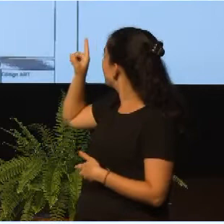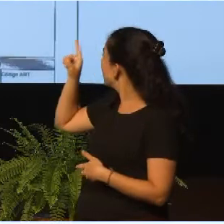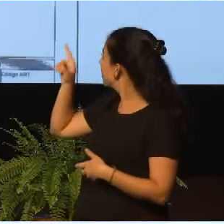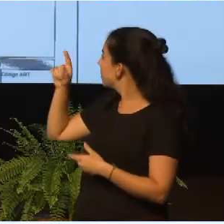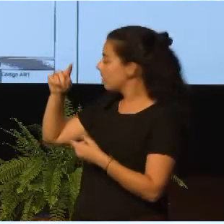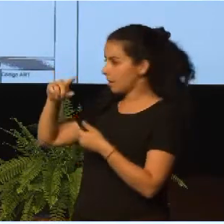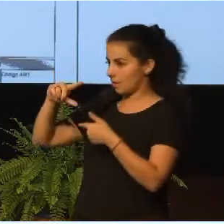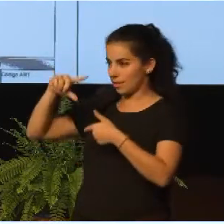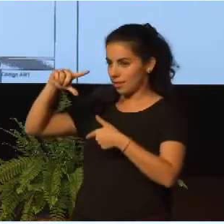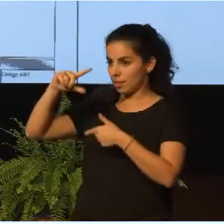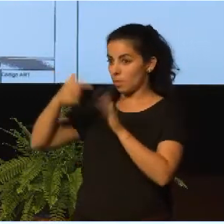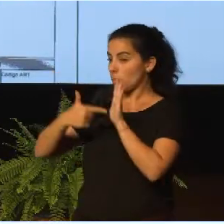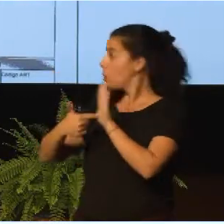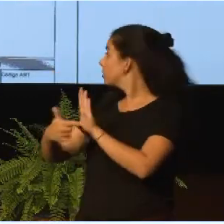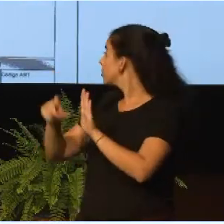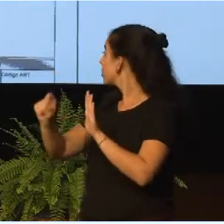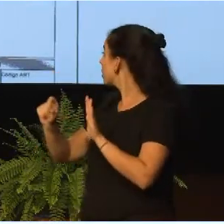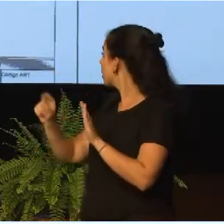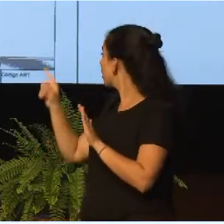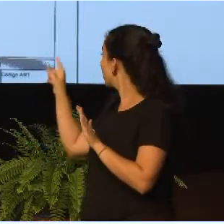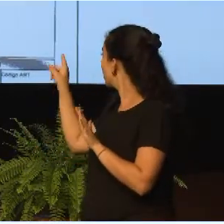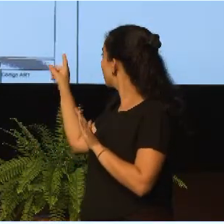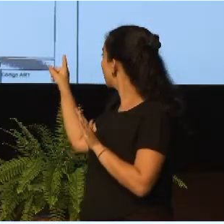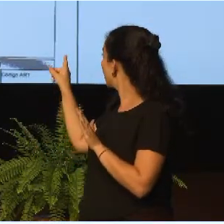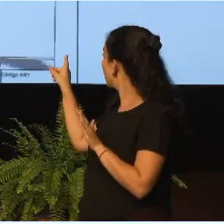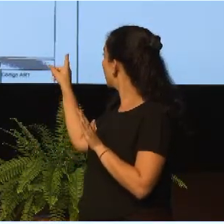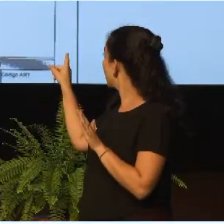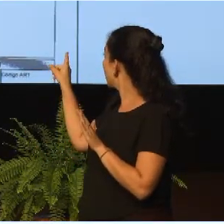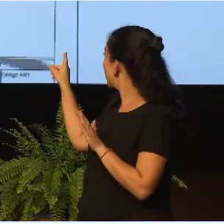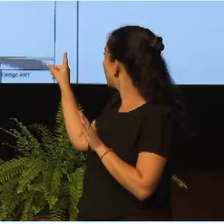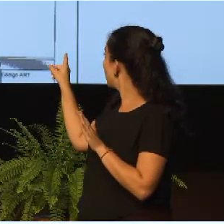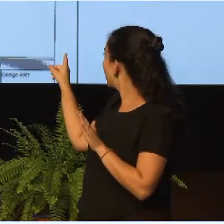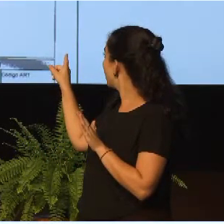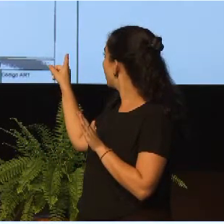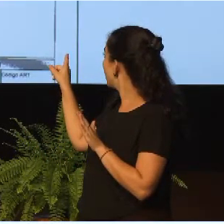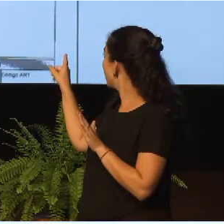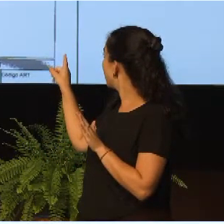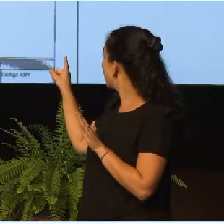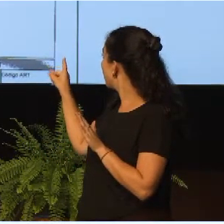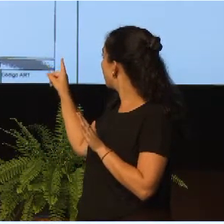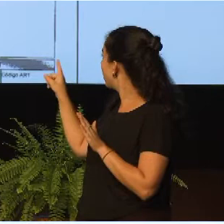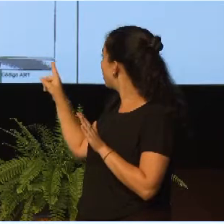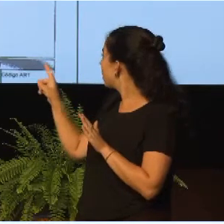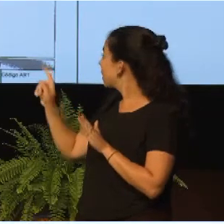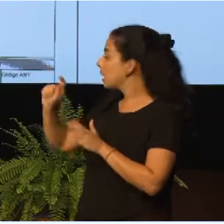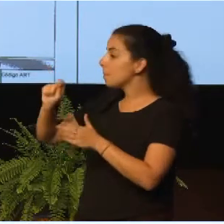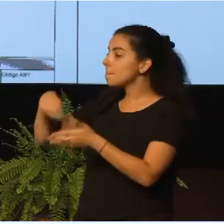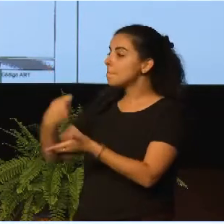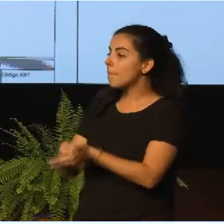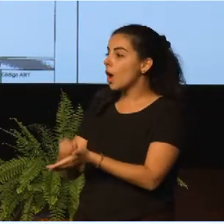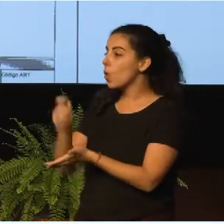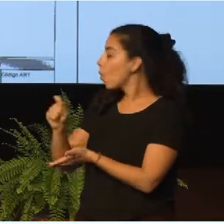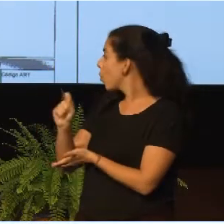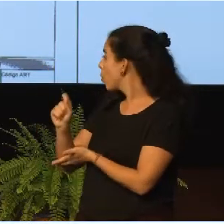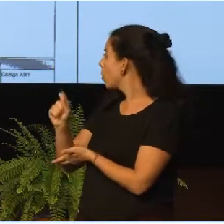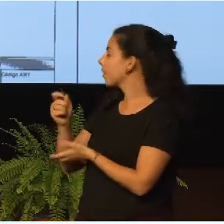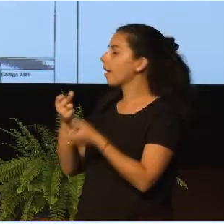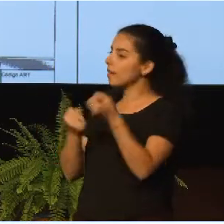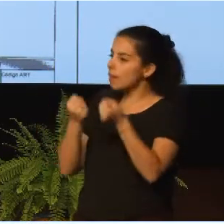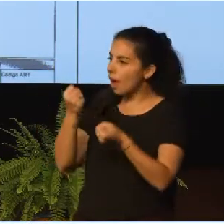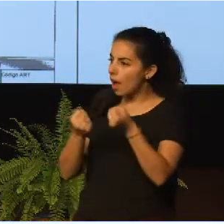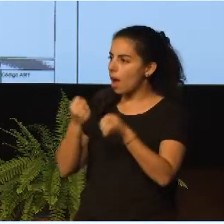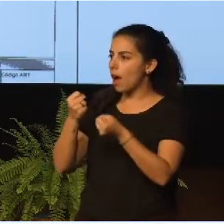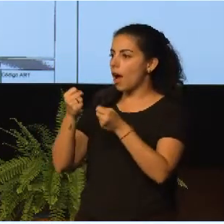recibo, aparece isso aqui, ó, que é o que ele prestou de conta lá. E aqui aparece locação de